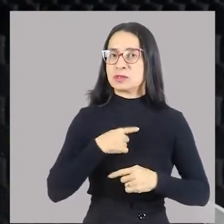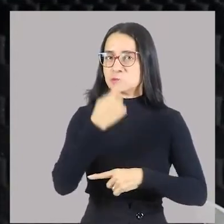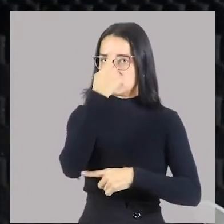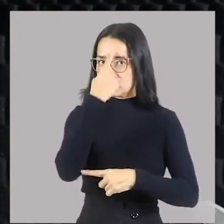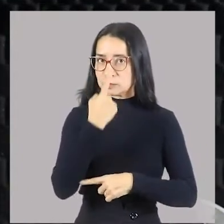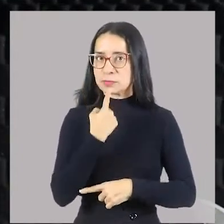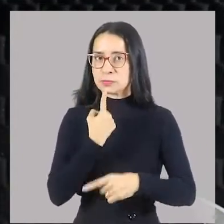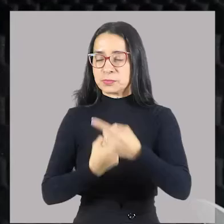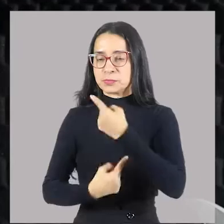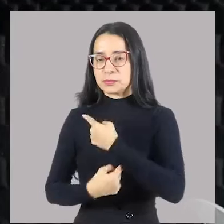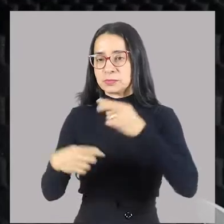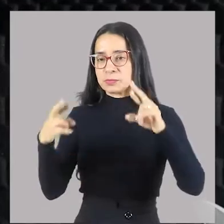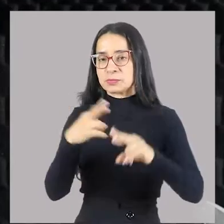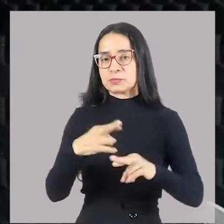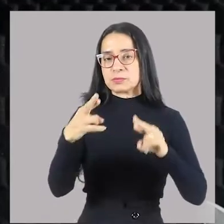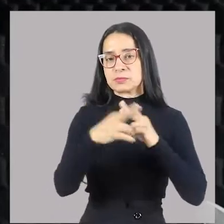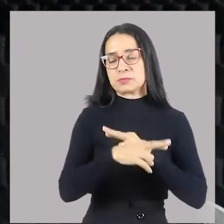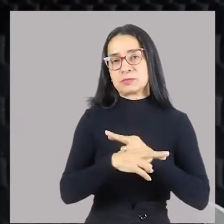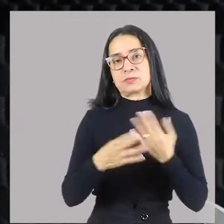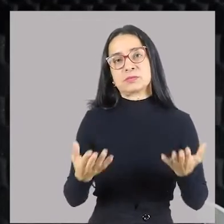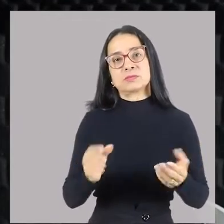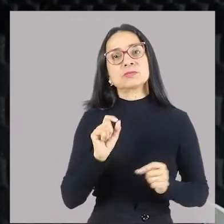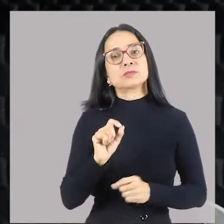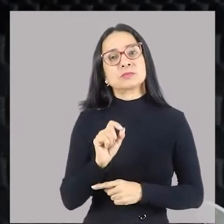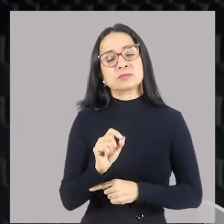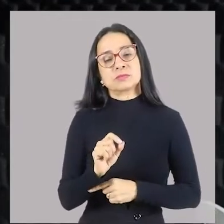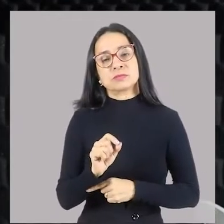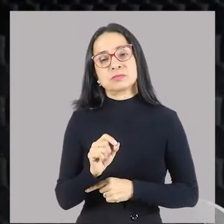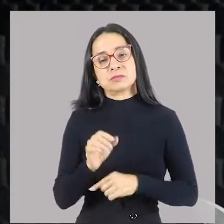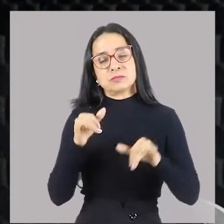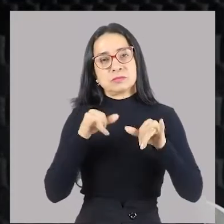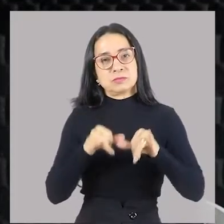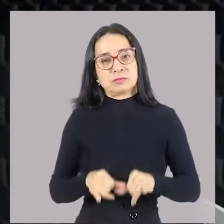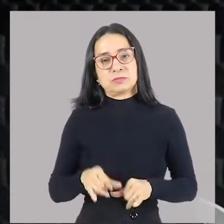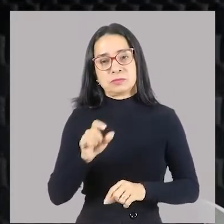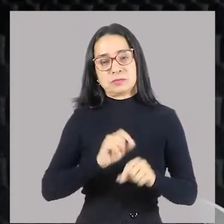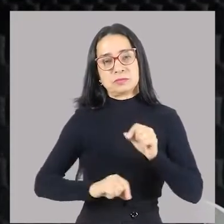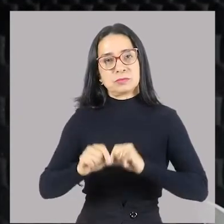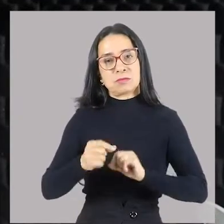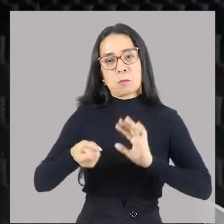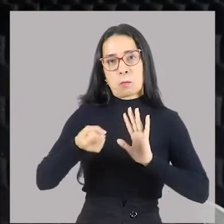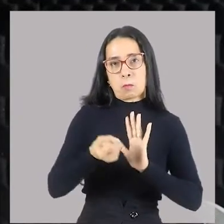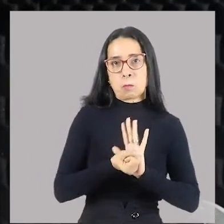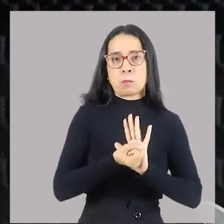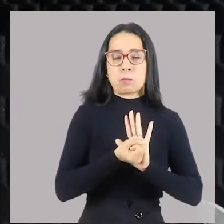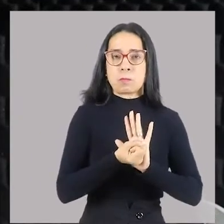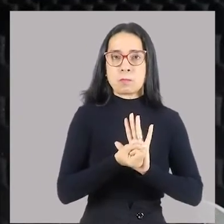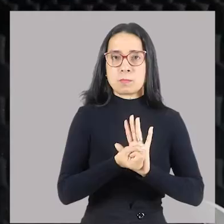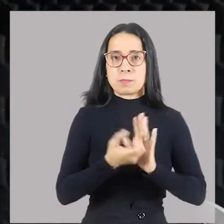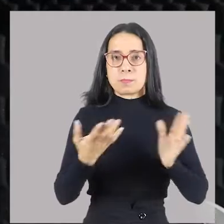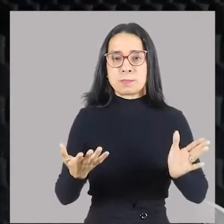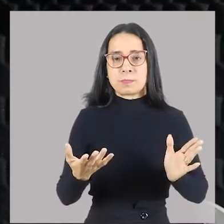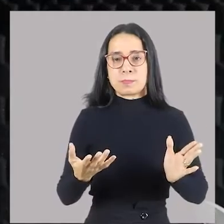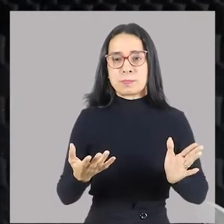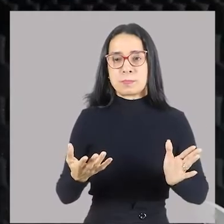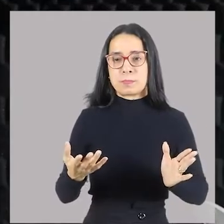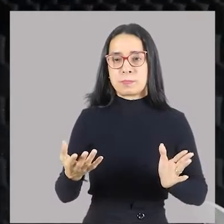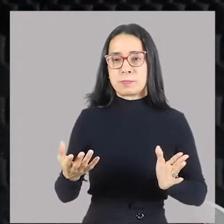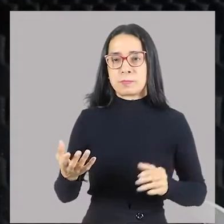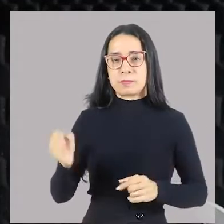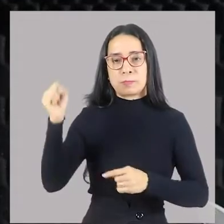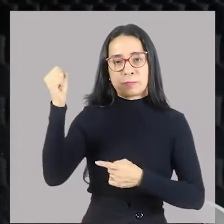imagem, né, em relação a algo que acabou ficando marcado. O gesto,